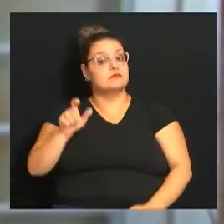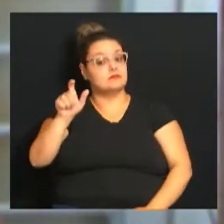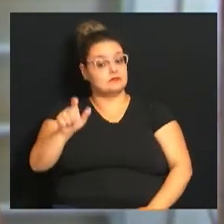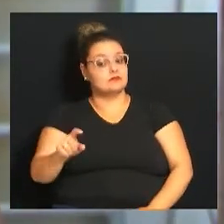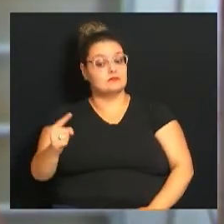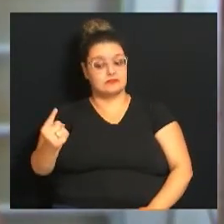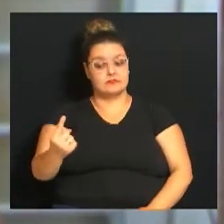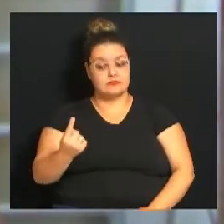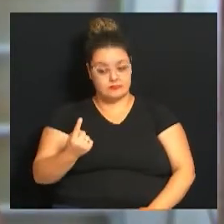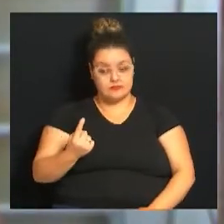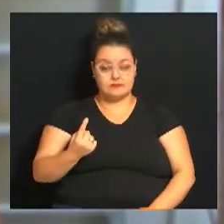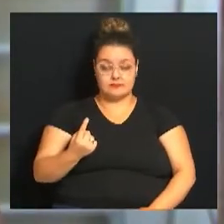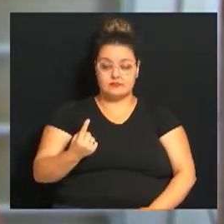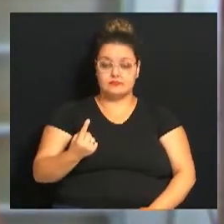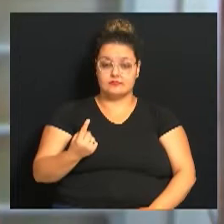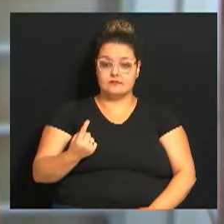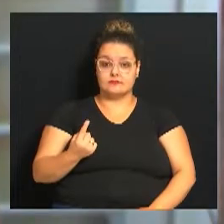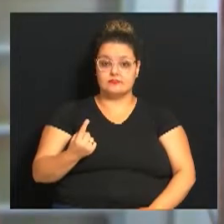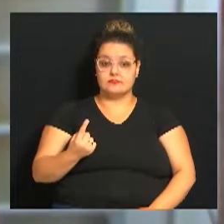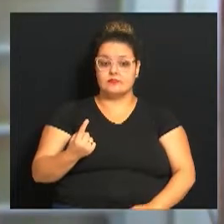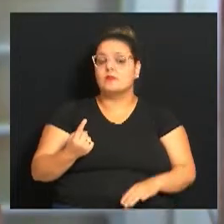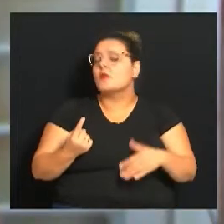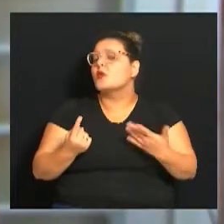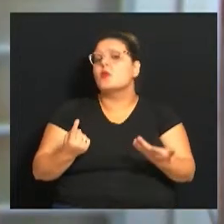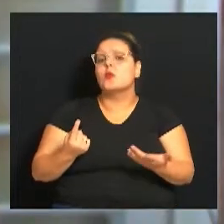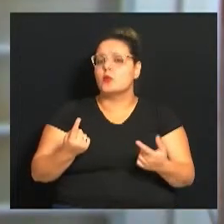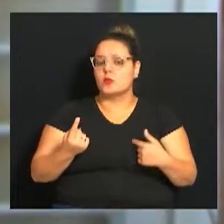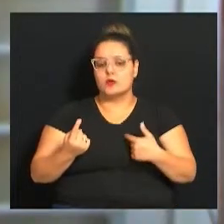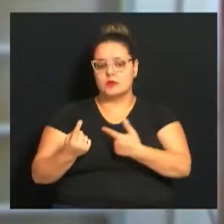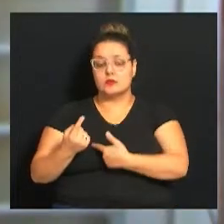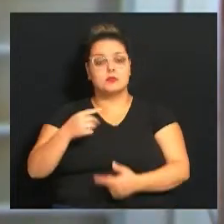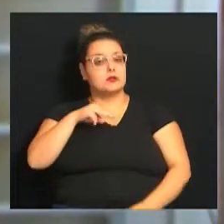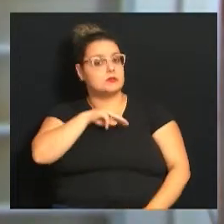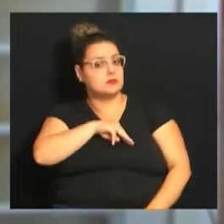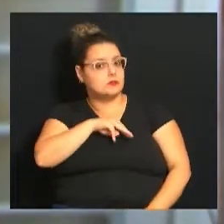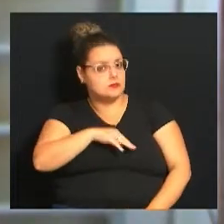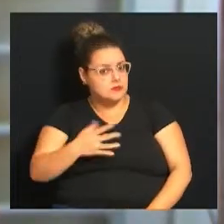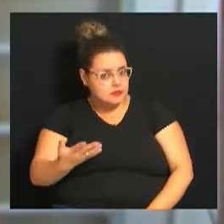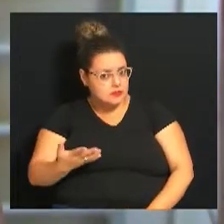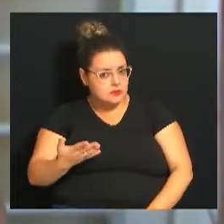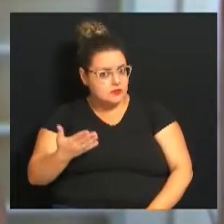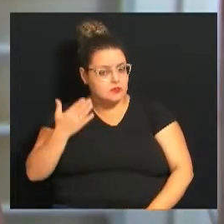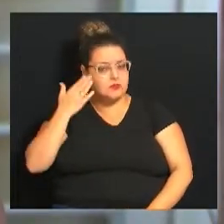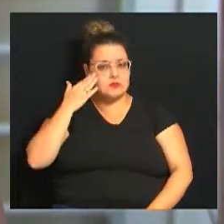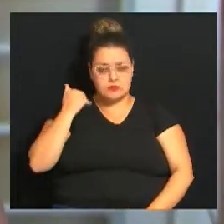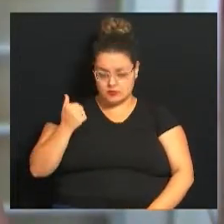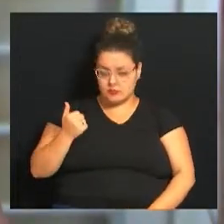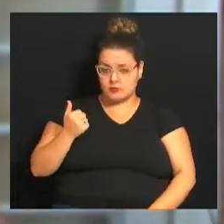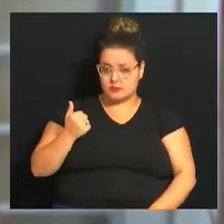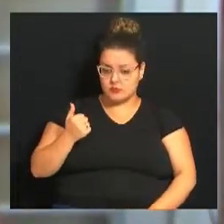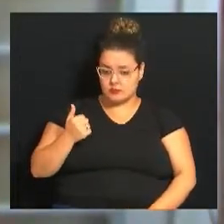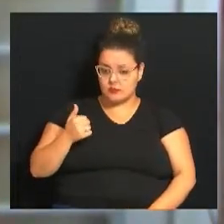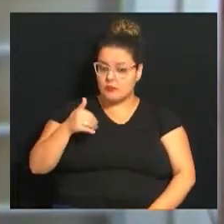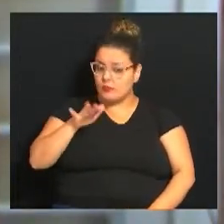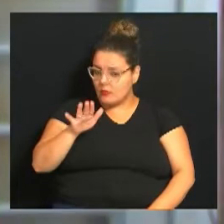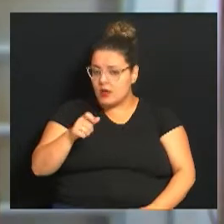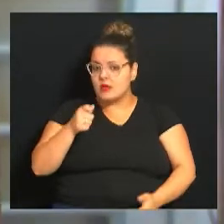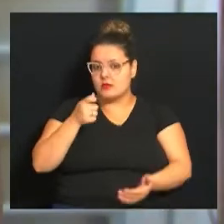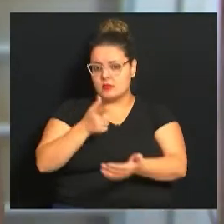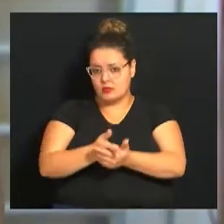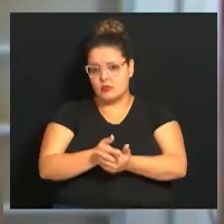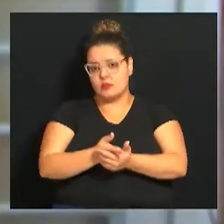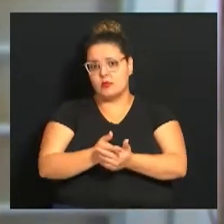ela qual é a nossa missão, porque ela pode saber que ela está fazendo mais do que comprar uma roupa, um